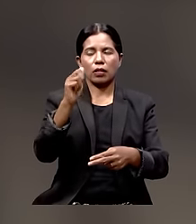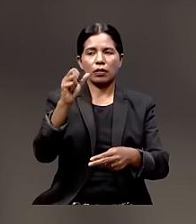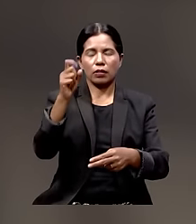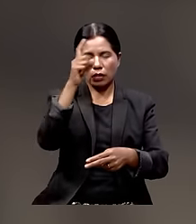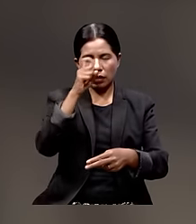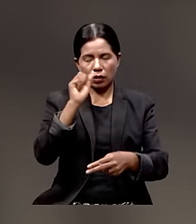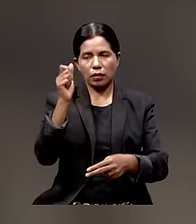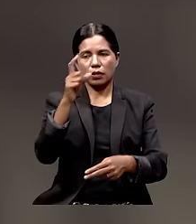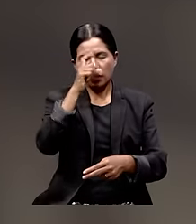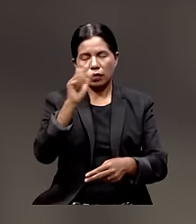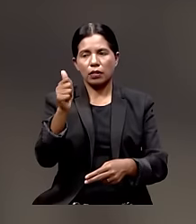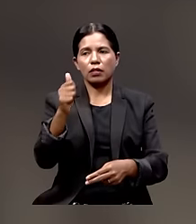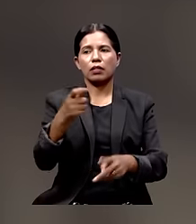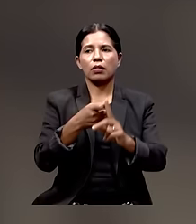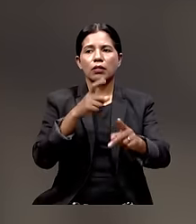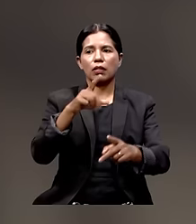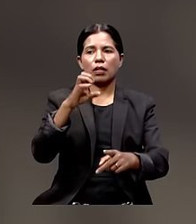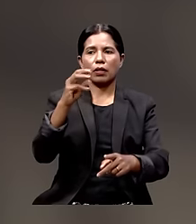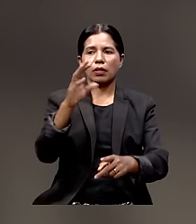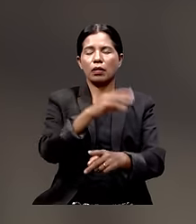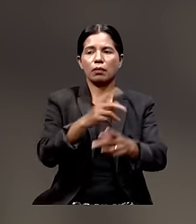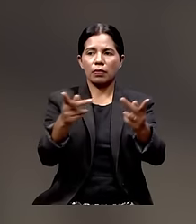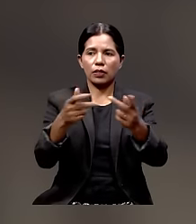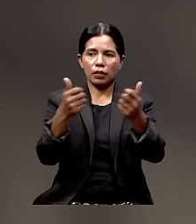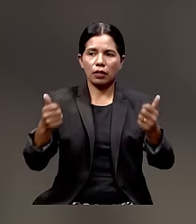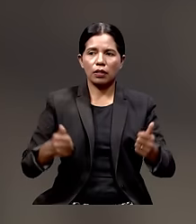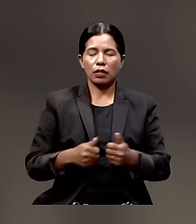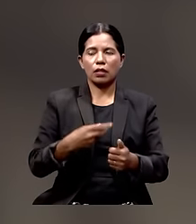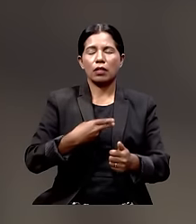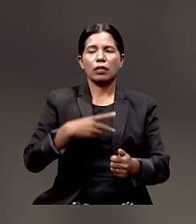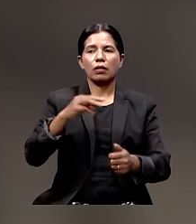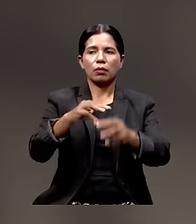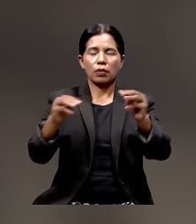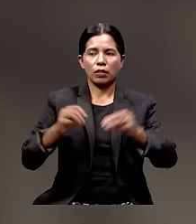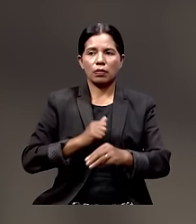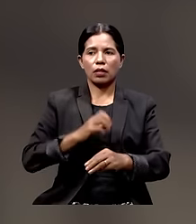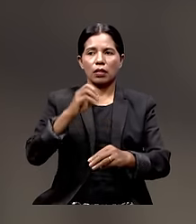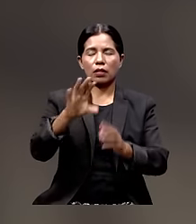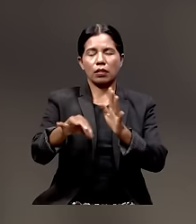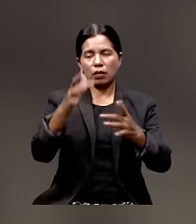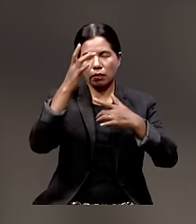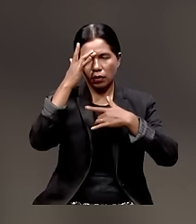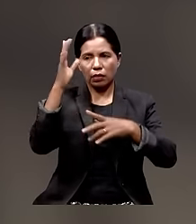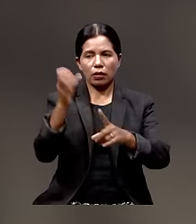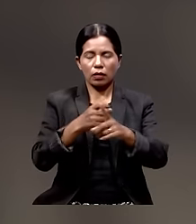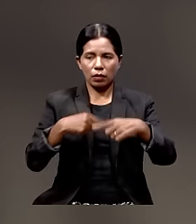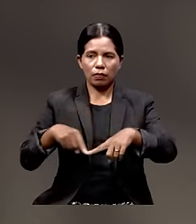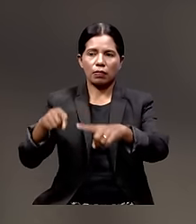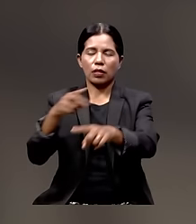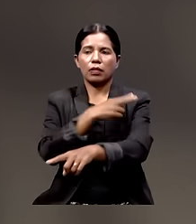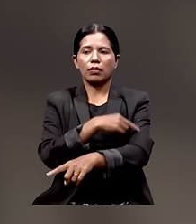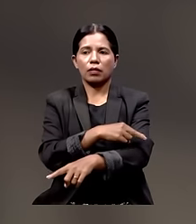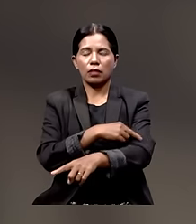tinan sanulo, husi suku leo lima posto administrativo hatudo, município Enaru, de behetan mos oportunidade bahalo